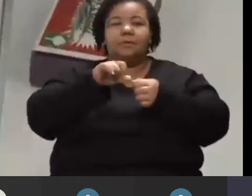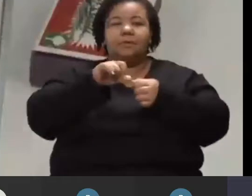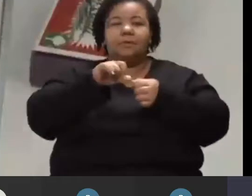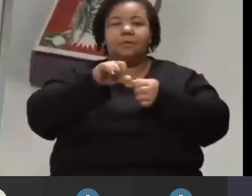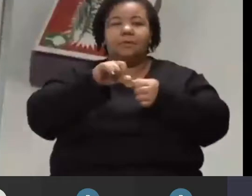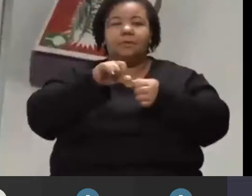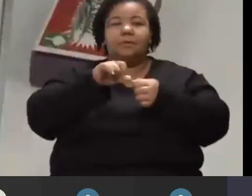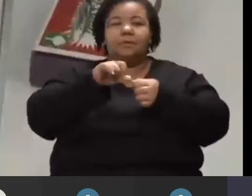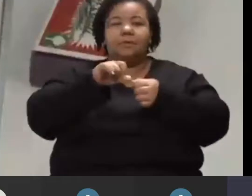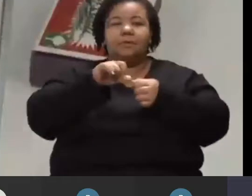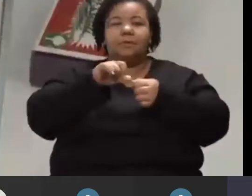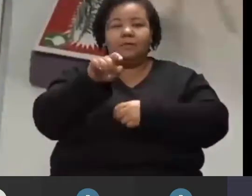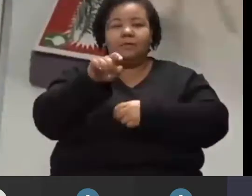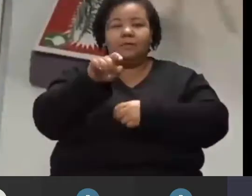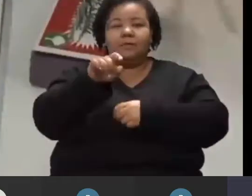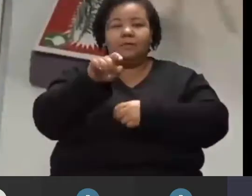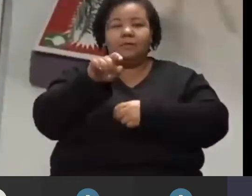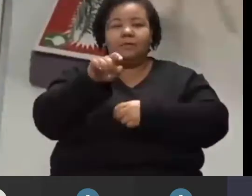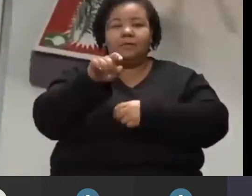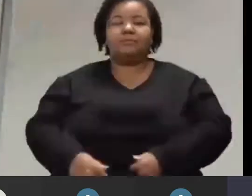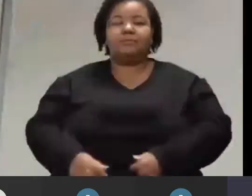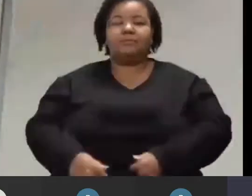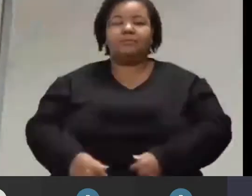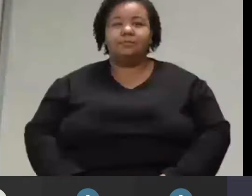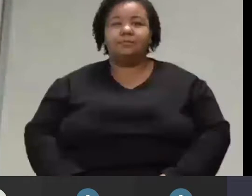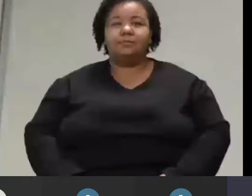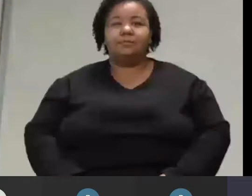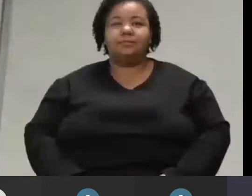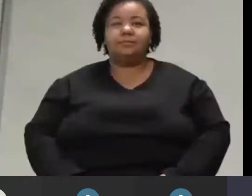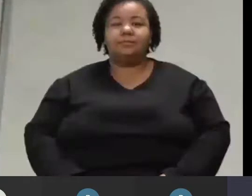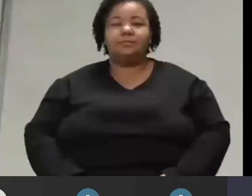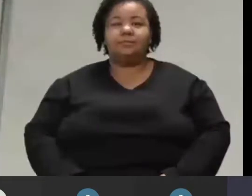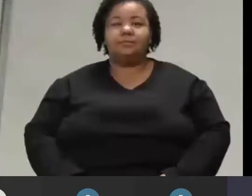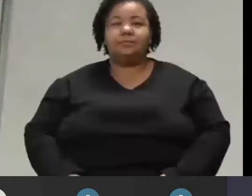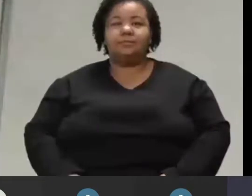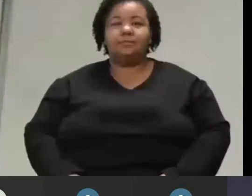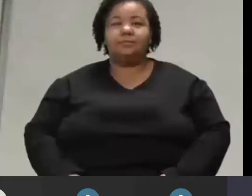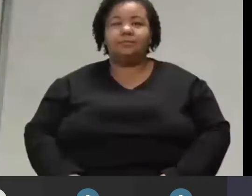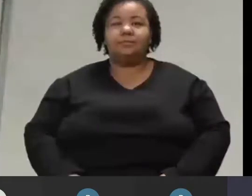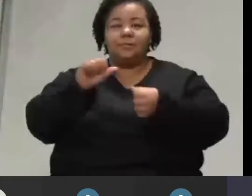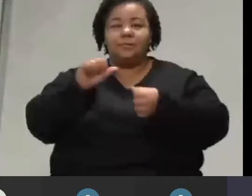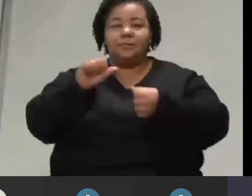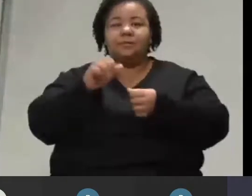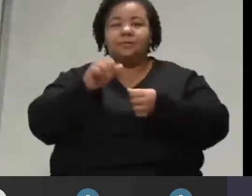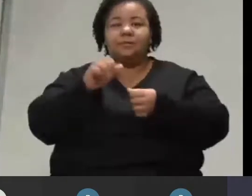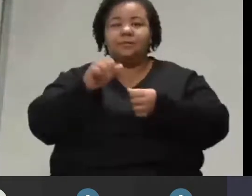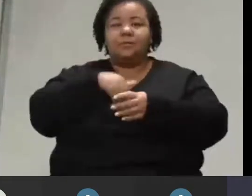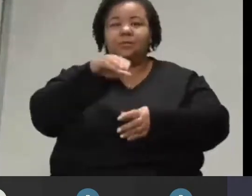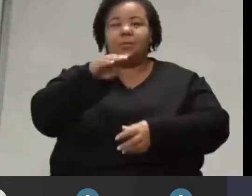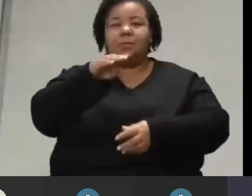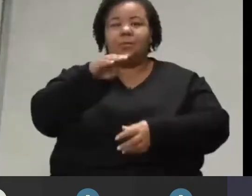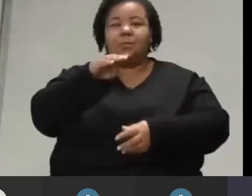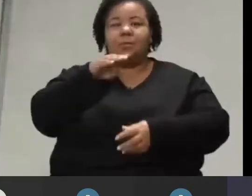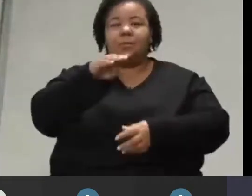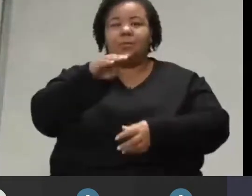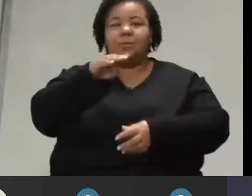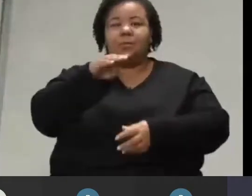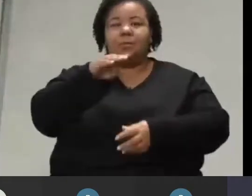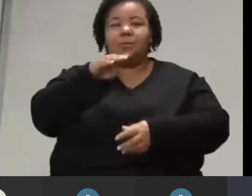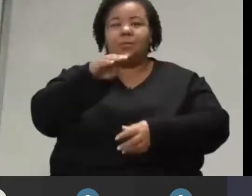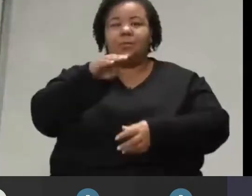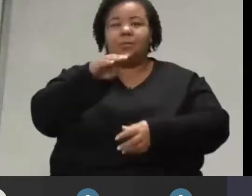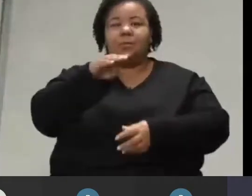fusão, ela, nesse caso, eu estou realizando no bico de Bunsen. Mas você pode também fazer no micro-ondas. Então, se no seu